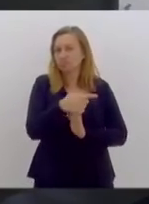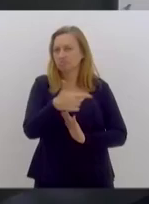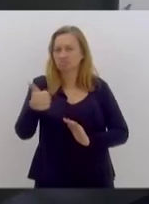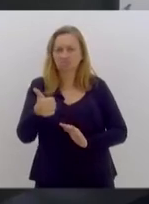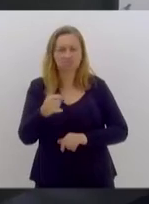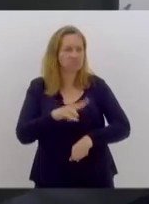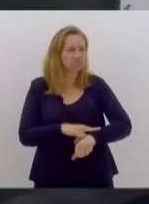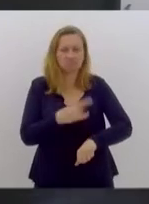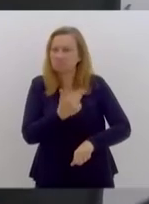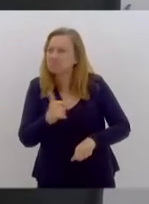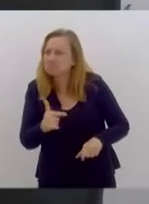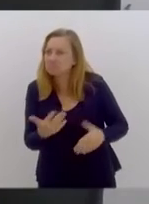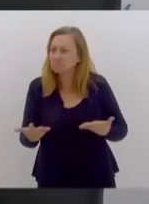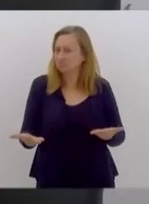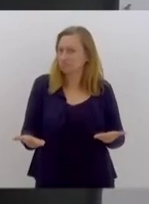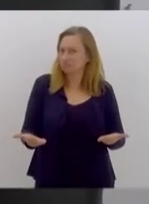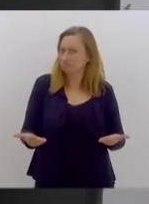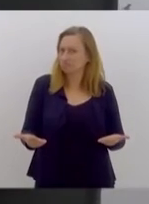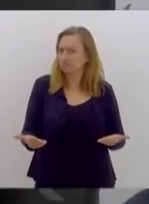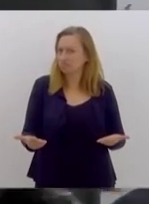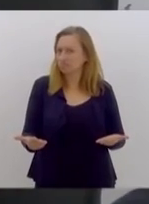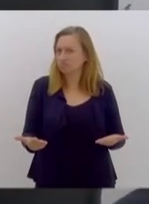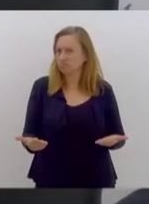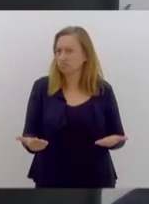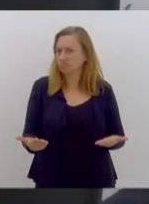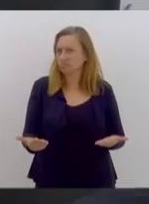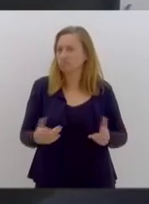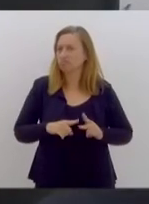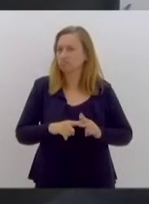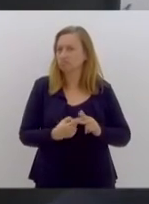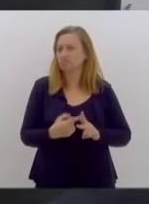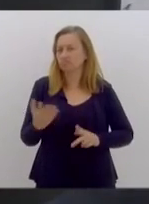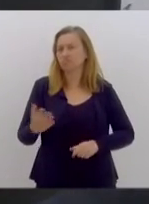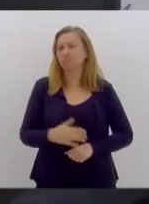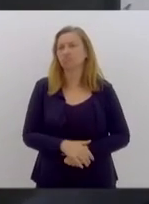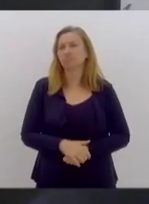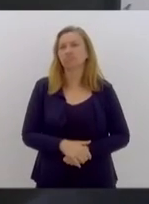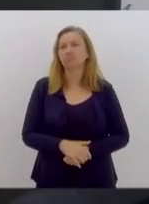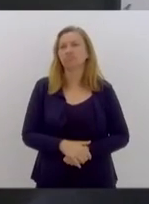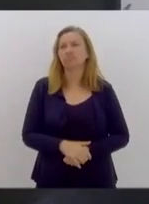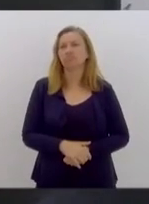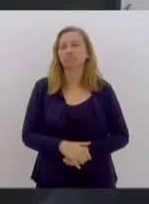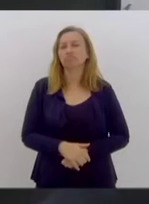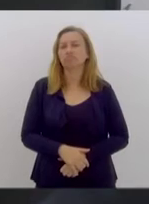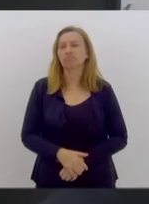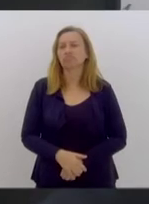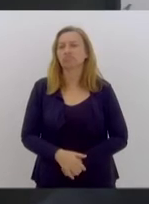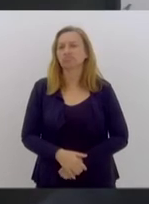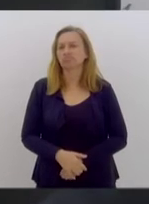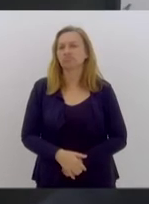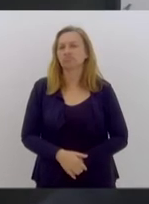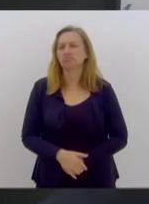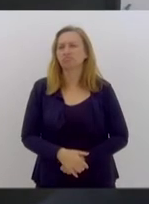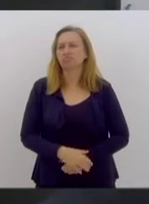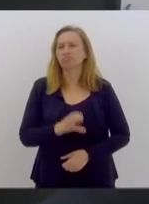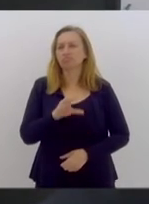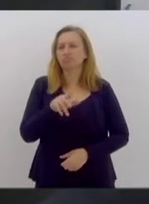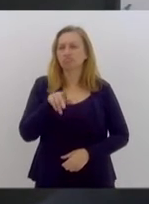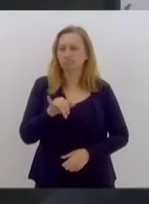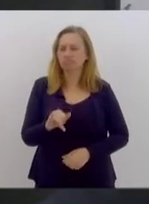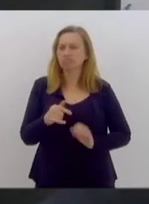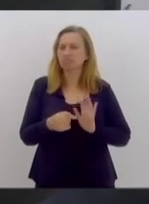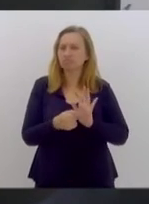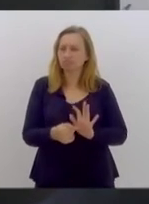não tem um banheiro para poder utilizar eu não fiz questão de fazer essa alteração e dizer que essa CPI